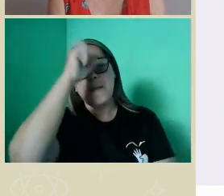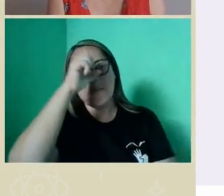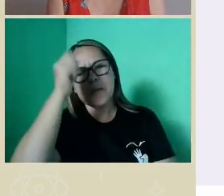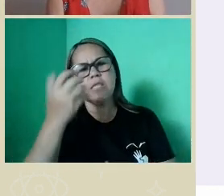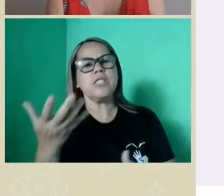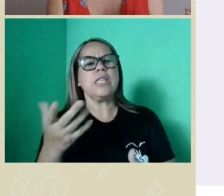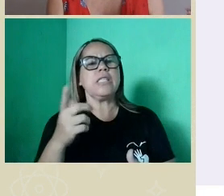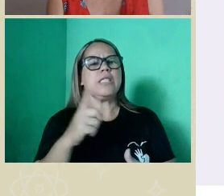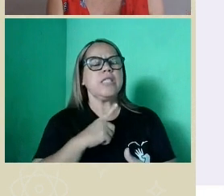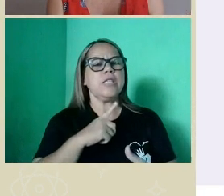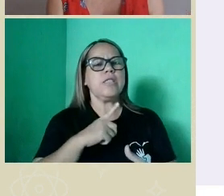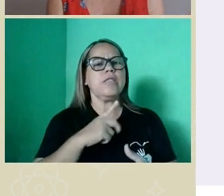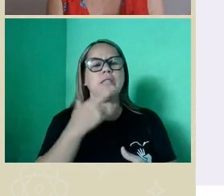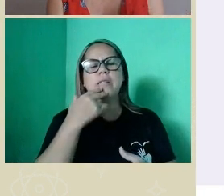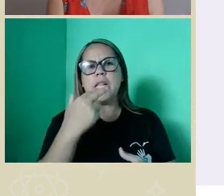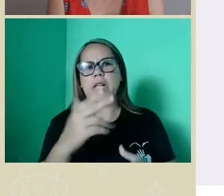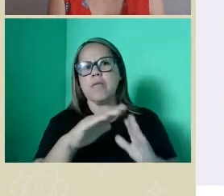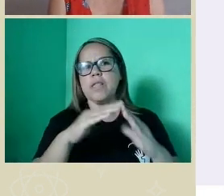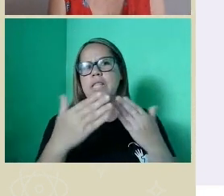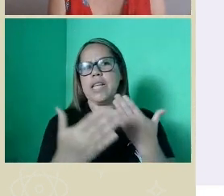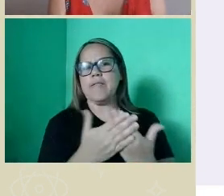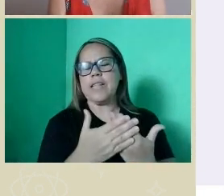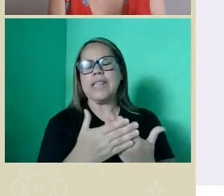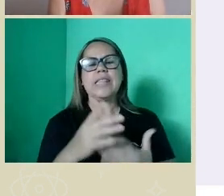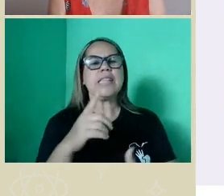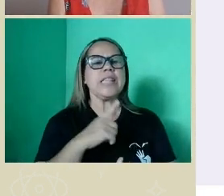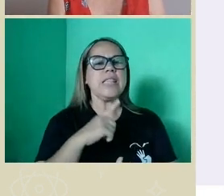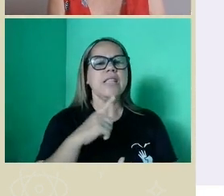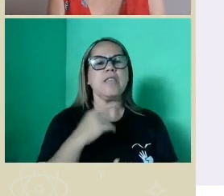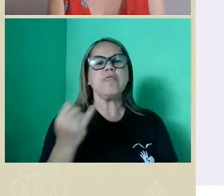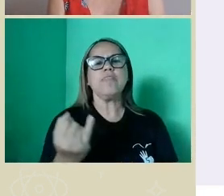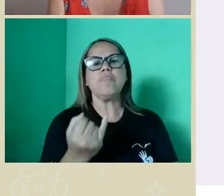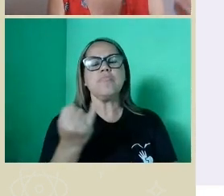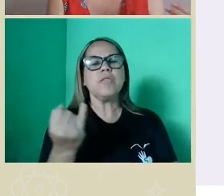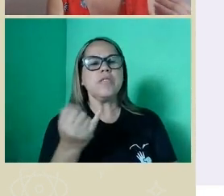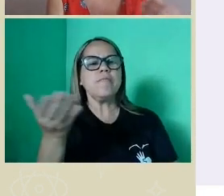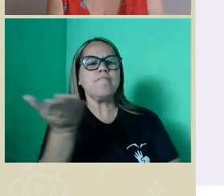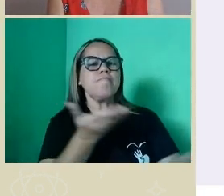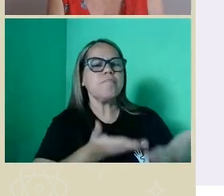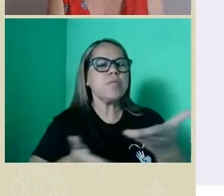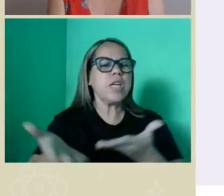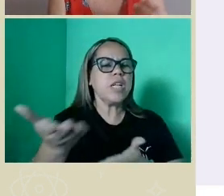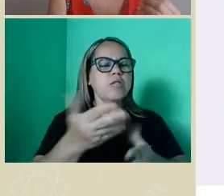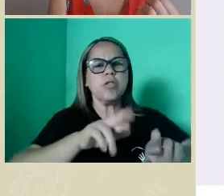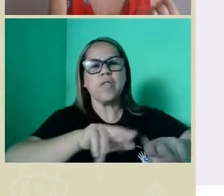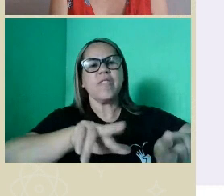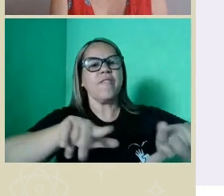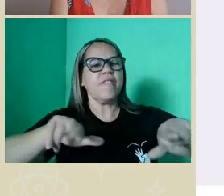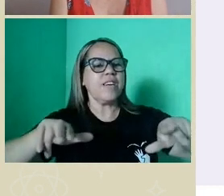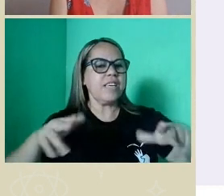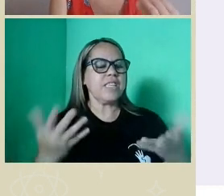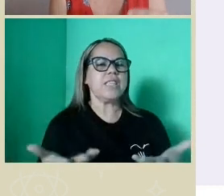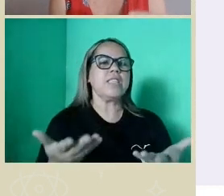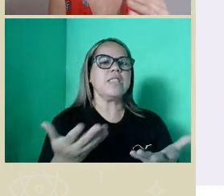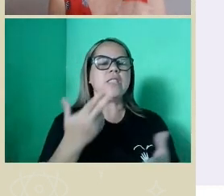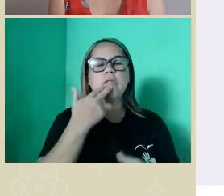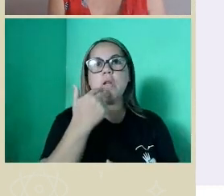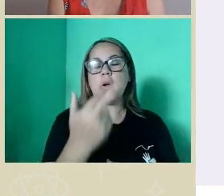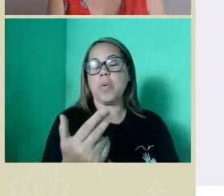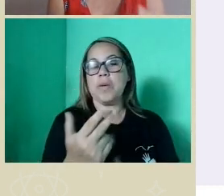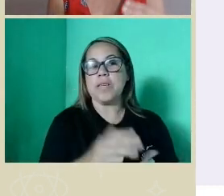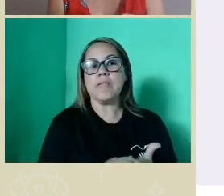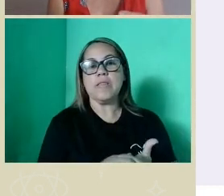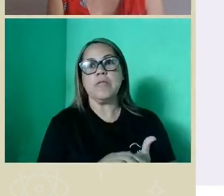de idioma na escola tem em conta as relações entre diferentes línguas o melhor